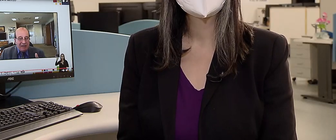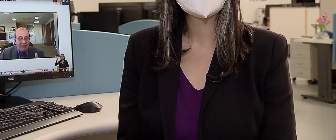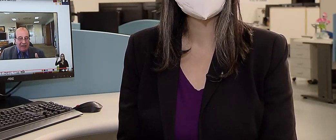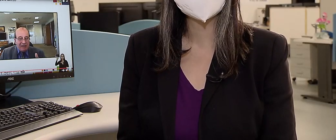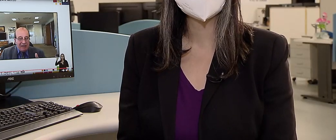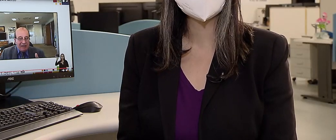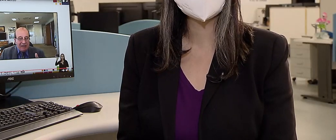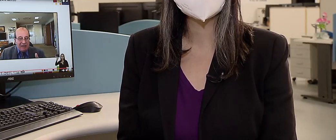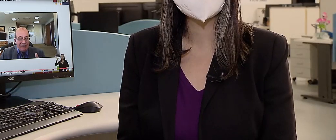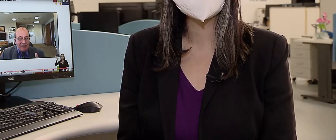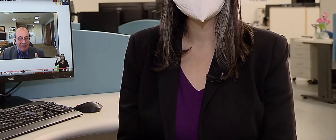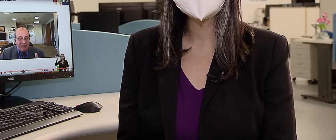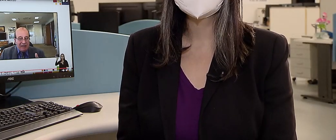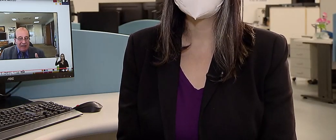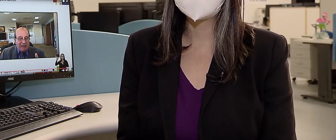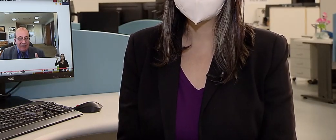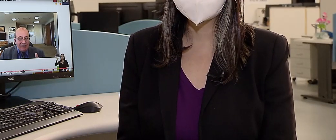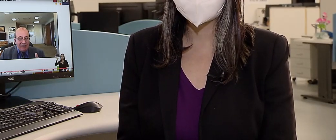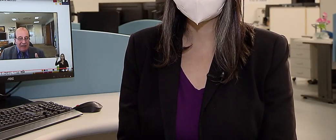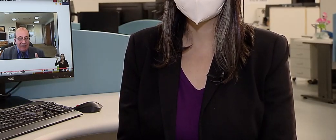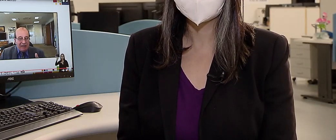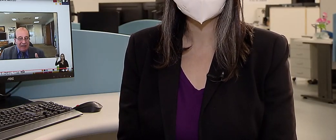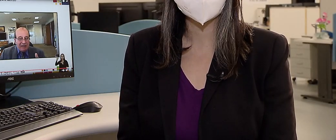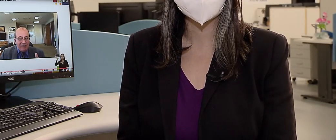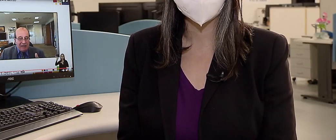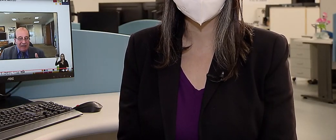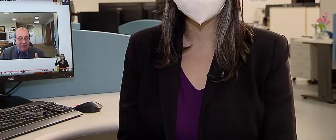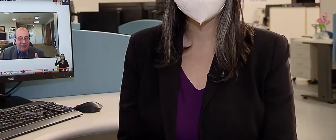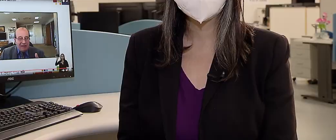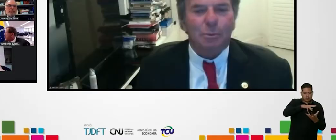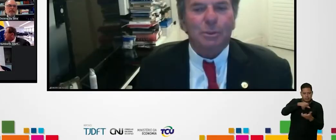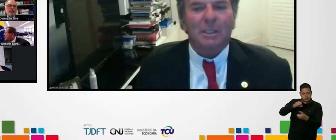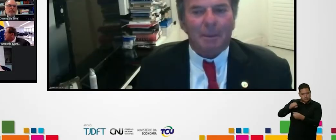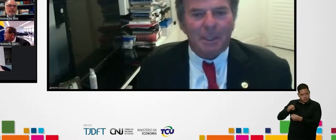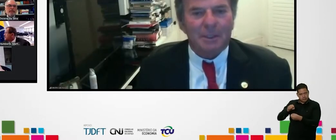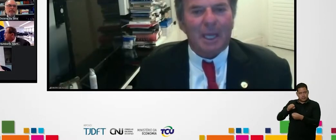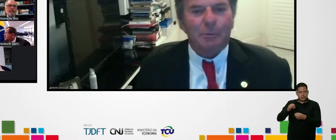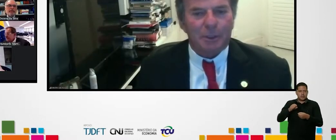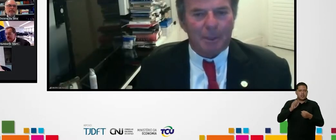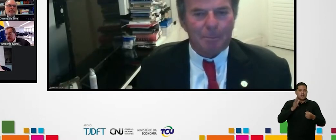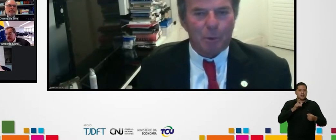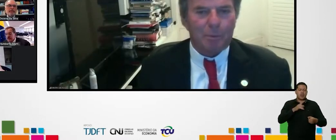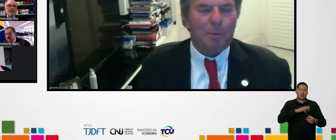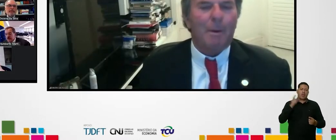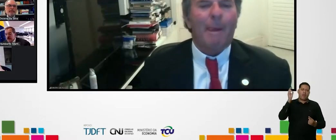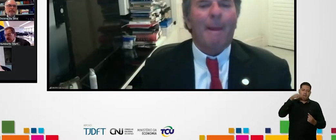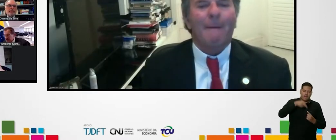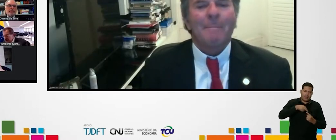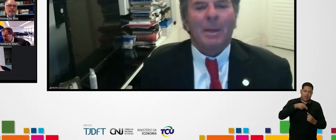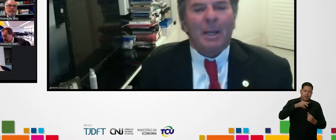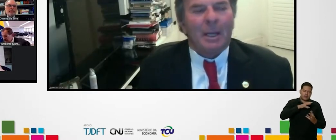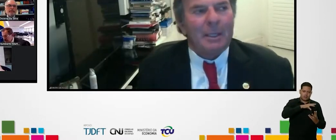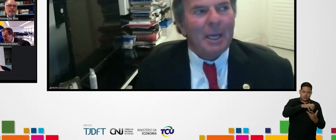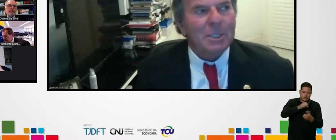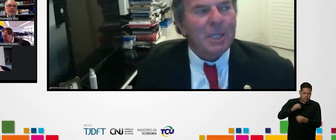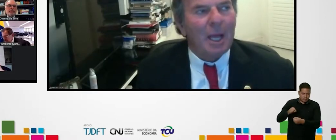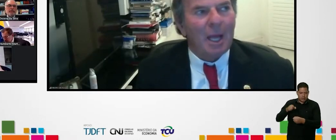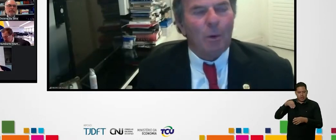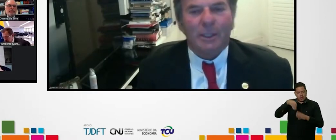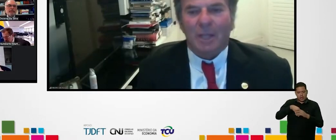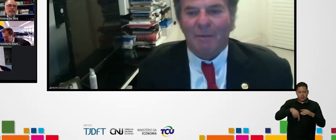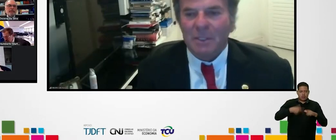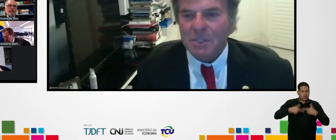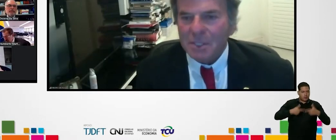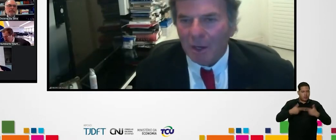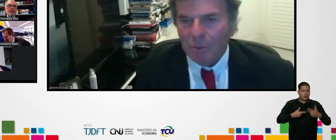Judiciário, Agenda 2030, uma realidade no STJ. A abertura do seminário contou com a participação do